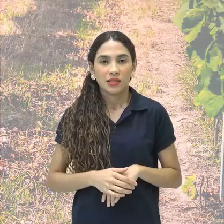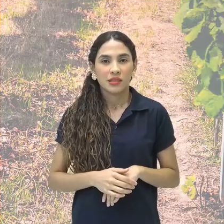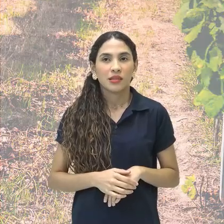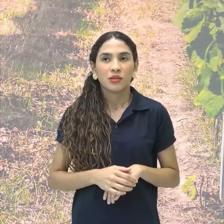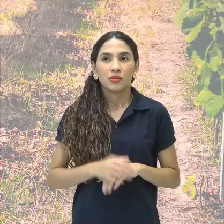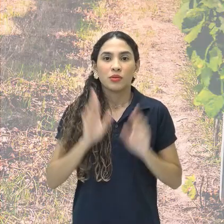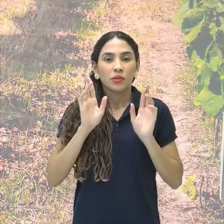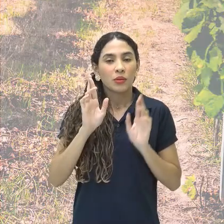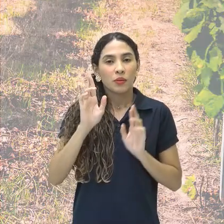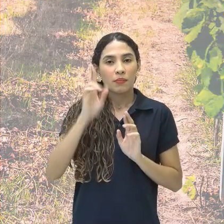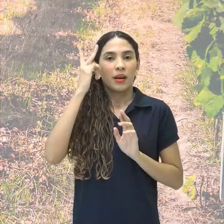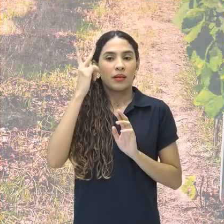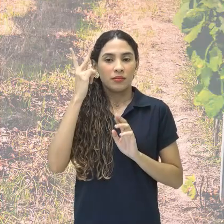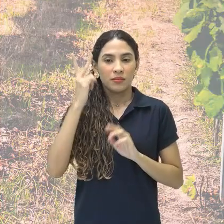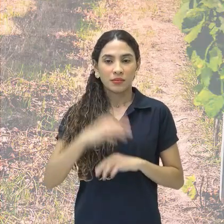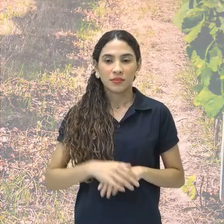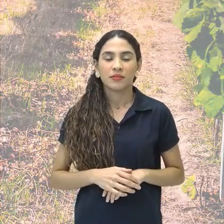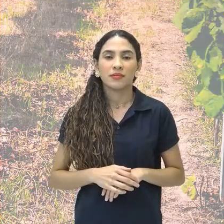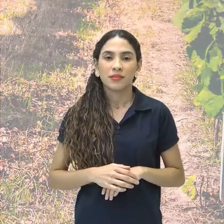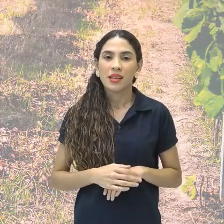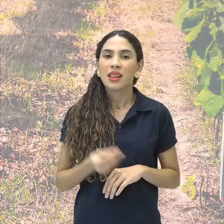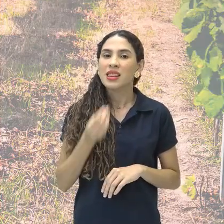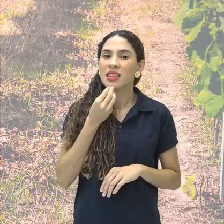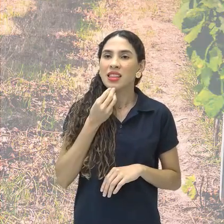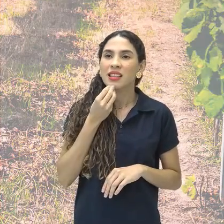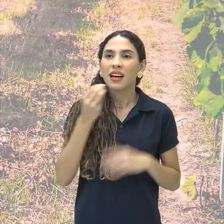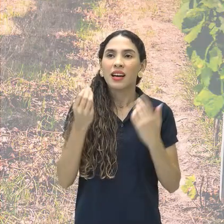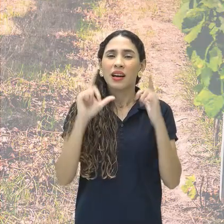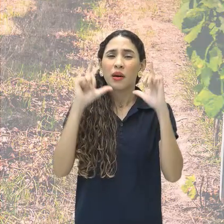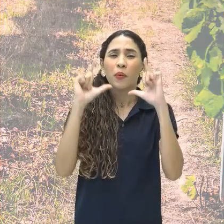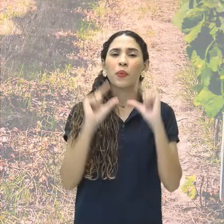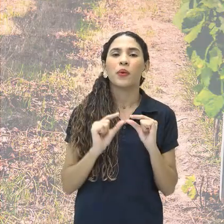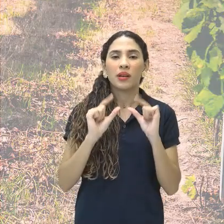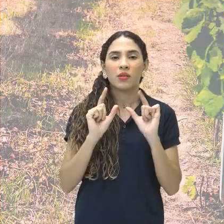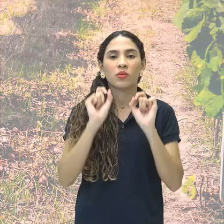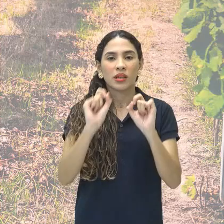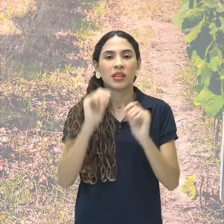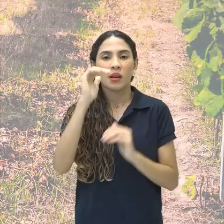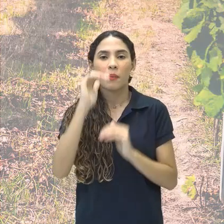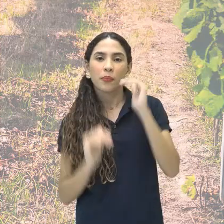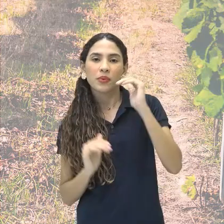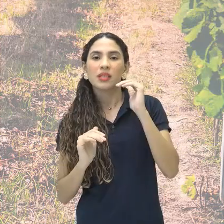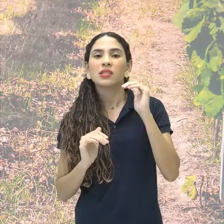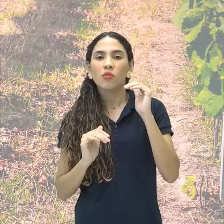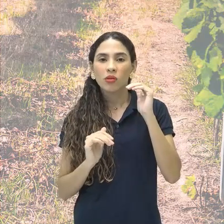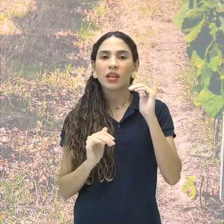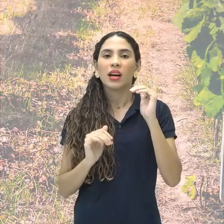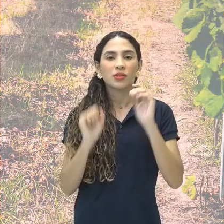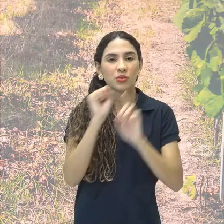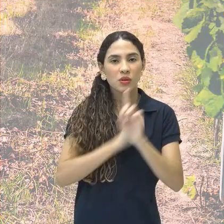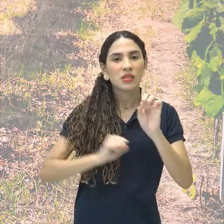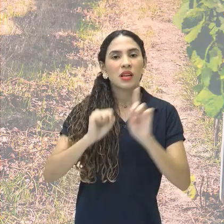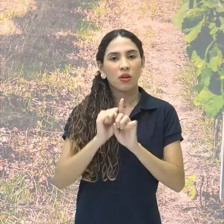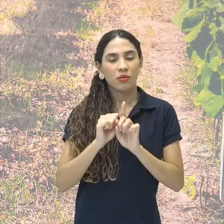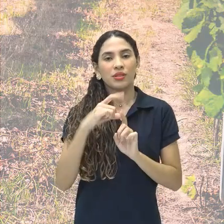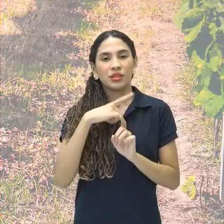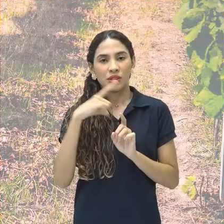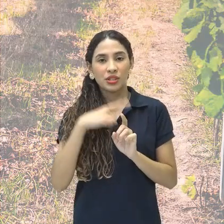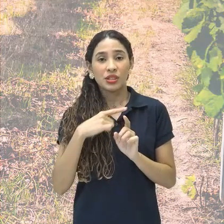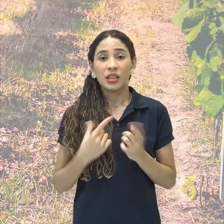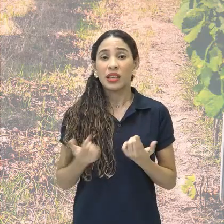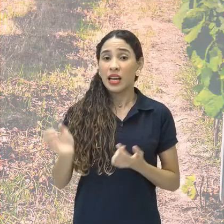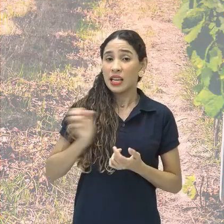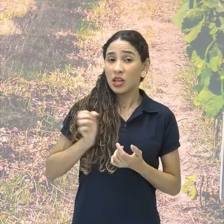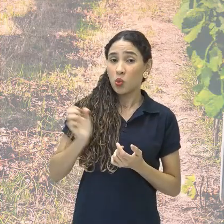nova maneira, né, para tentar diminuir um pouco essa discrepância, esse abismo social, né, entre ricos